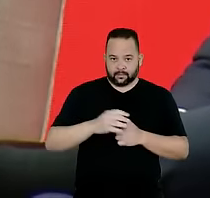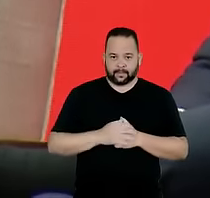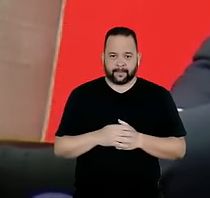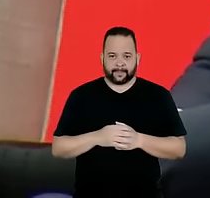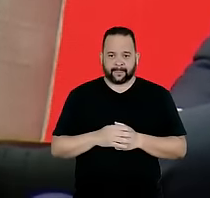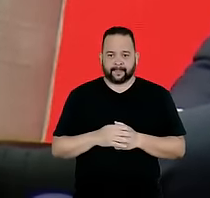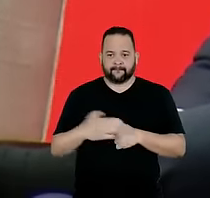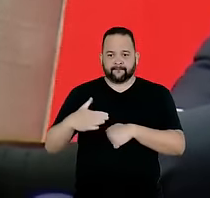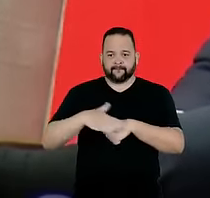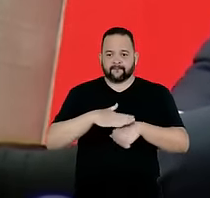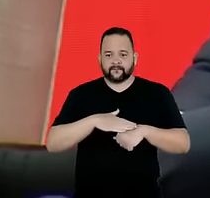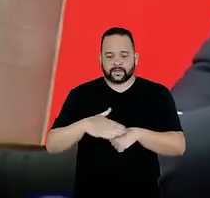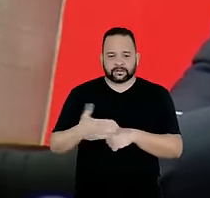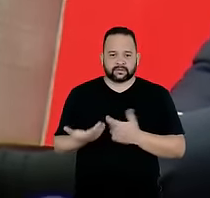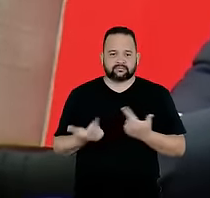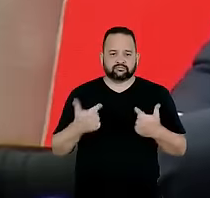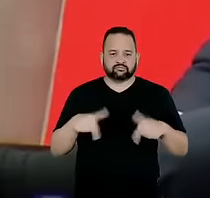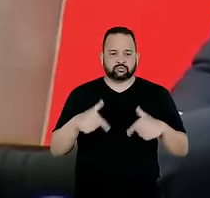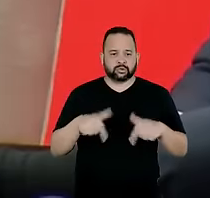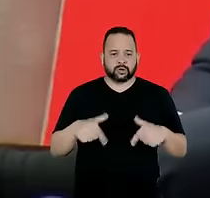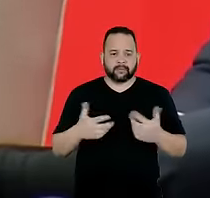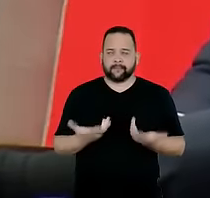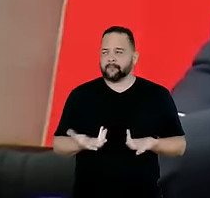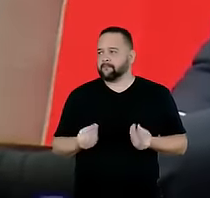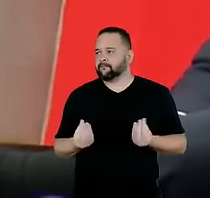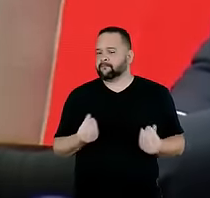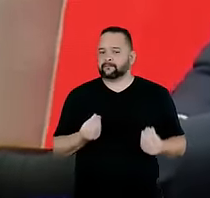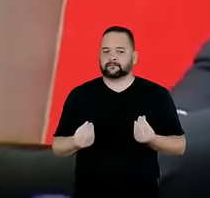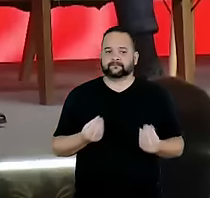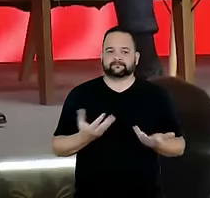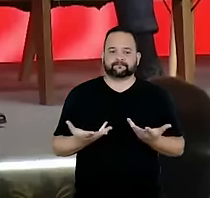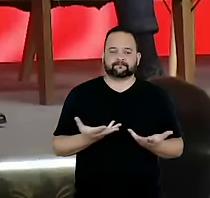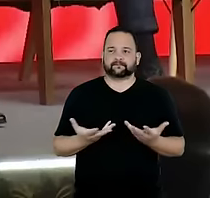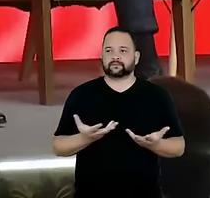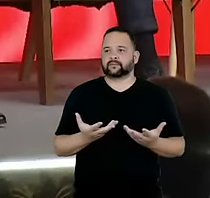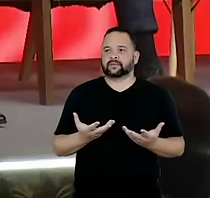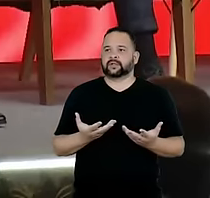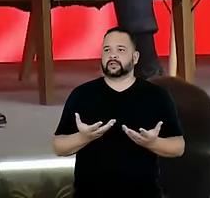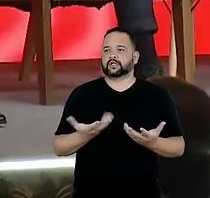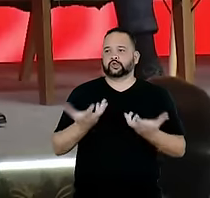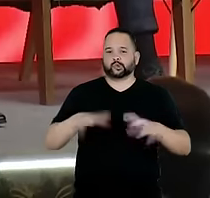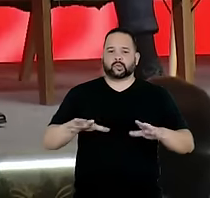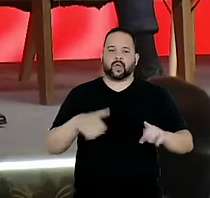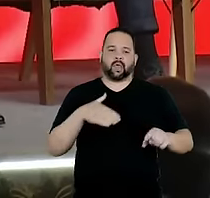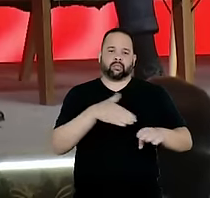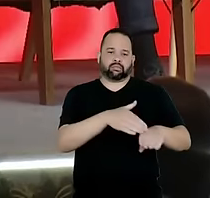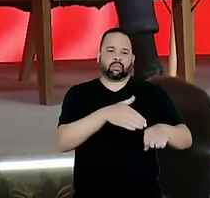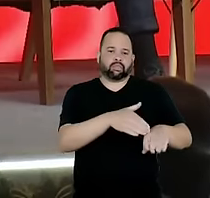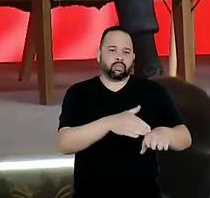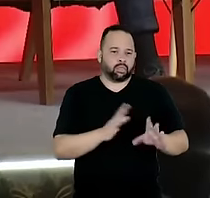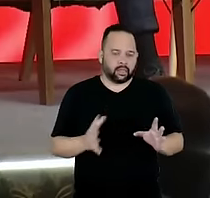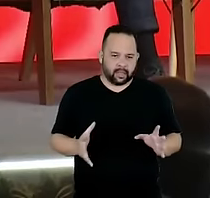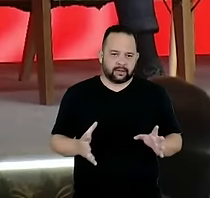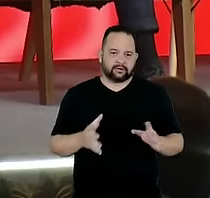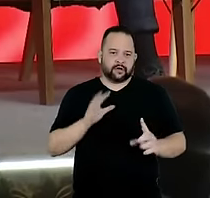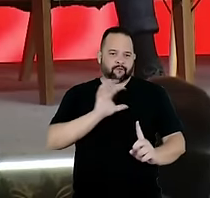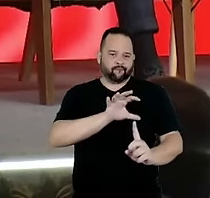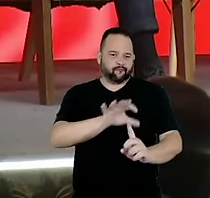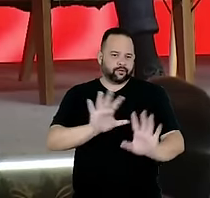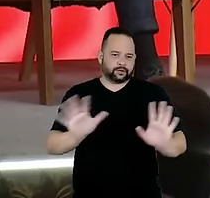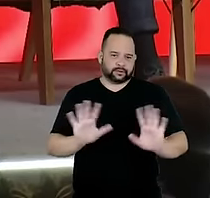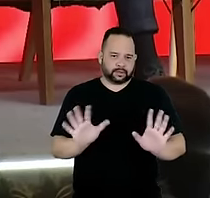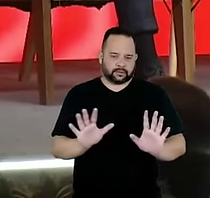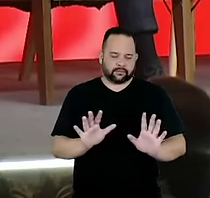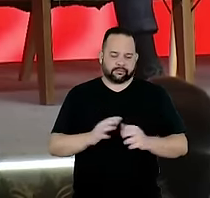eh bem pouco Ah intervencionista e que impõe custos bem baixos de observância